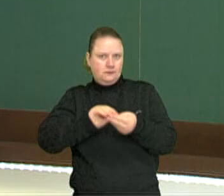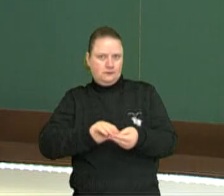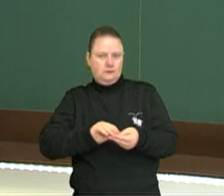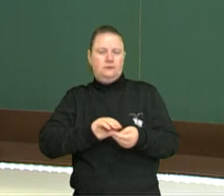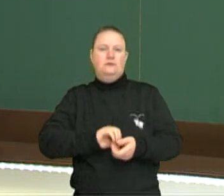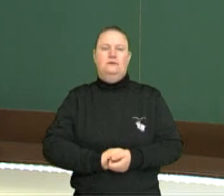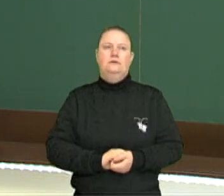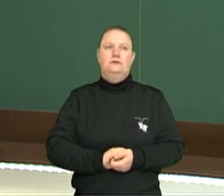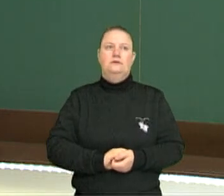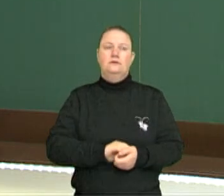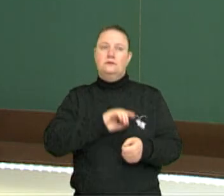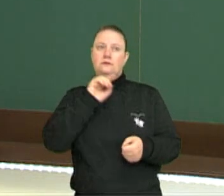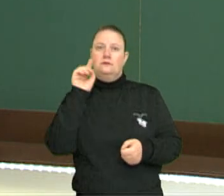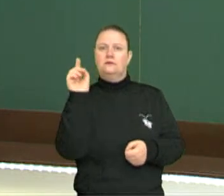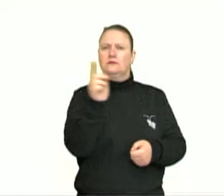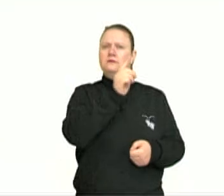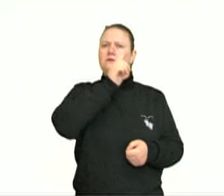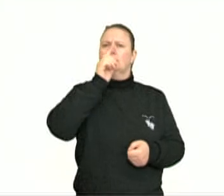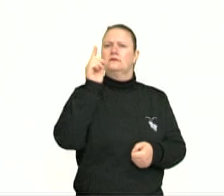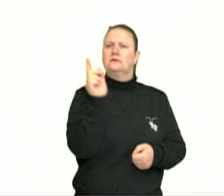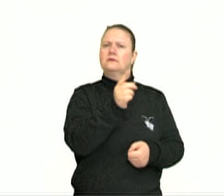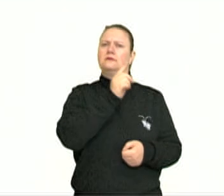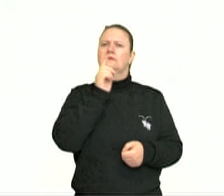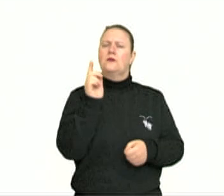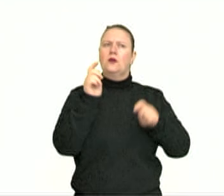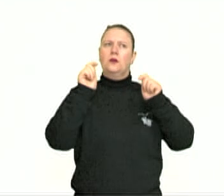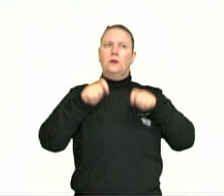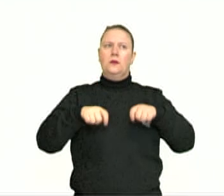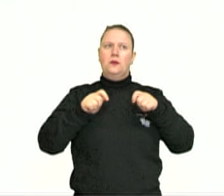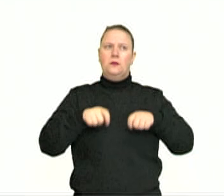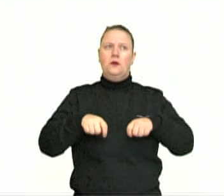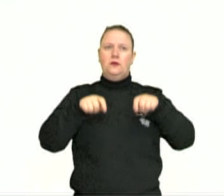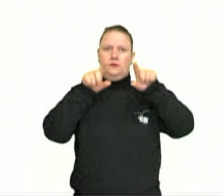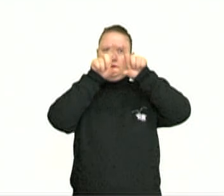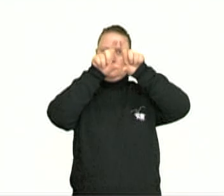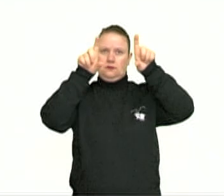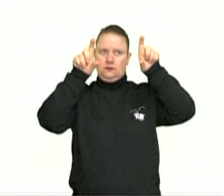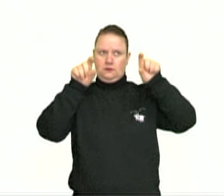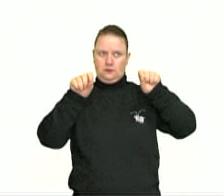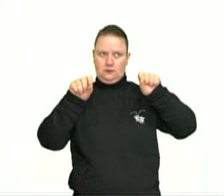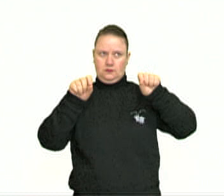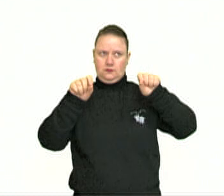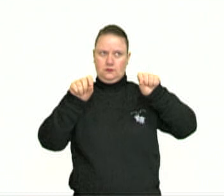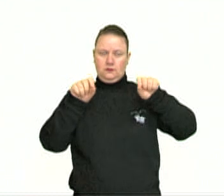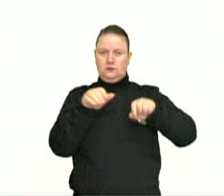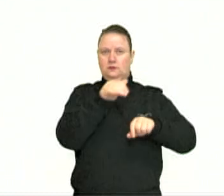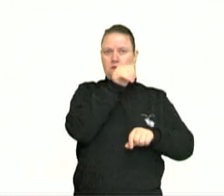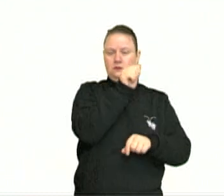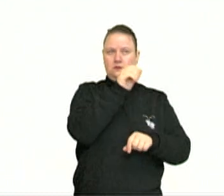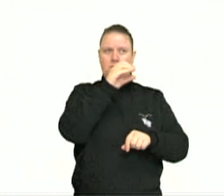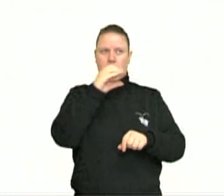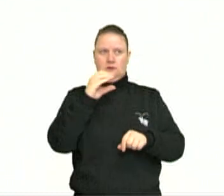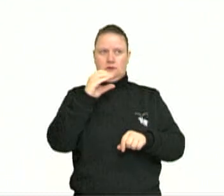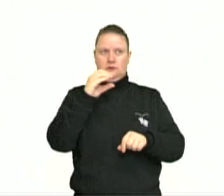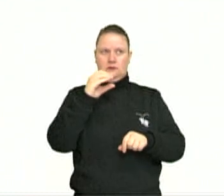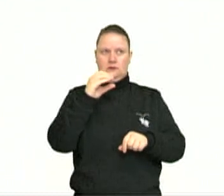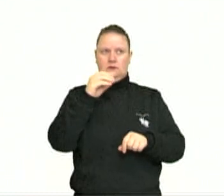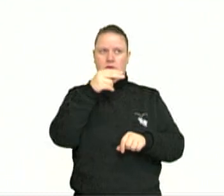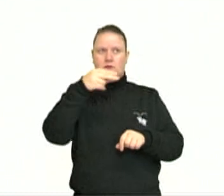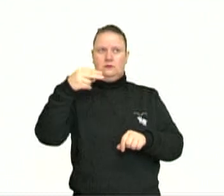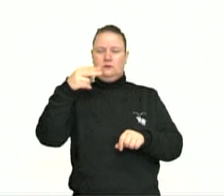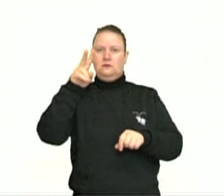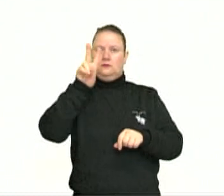força centrípeta, ela pode ser calculada através dessa expressão, velocidade ao quadrado sobre o raio. E